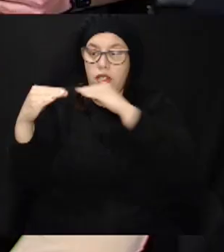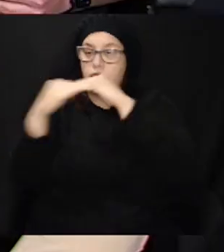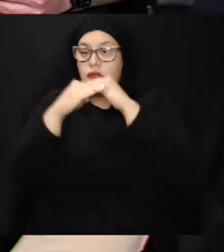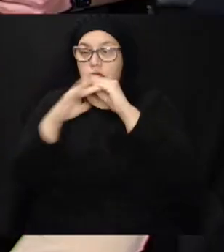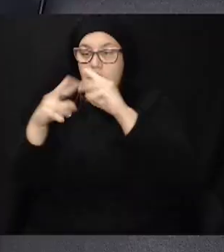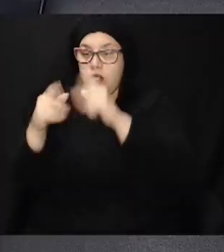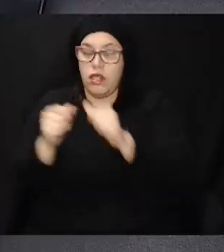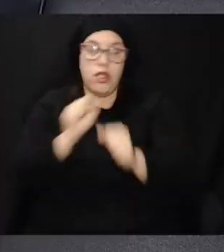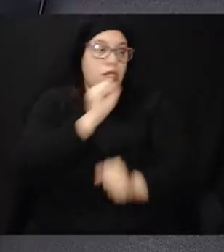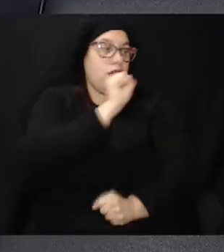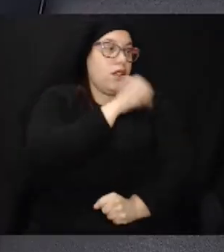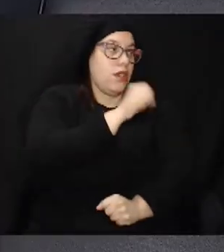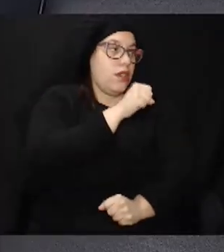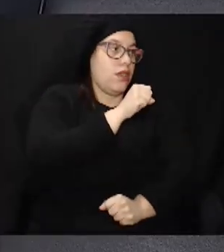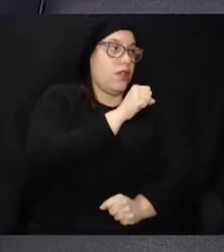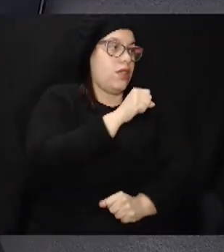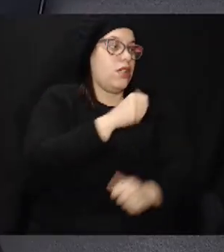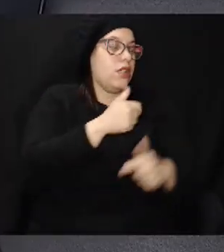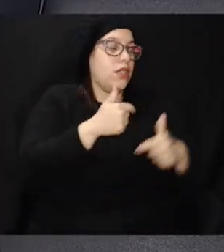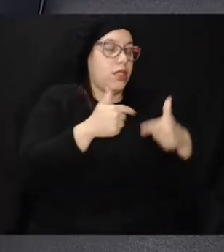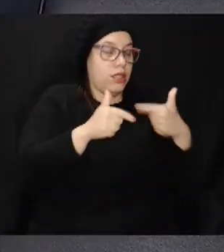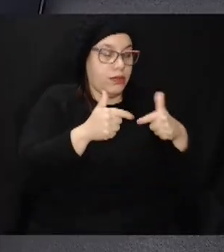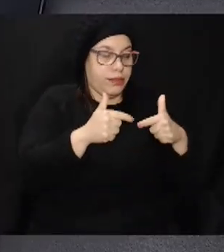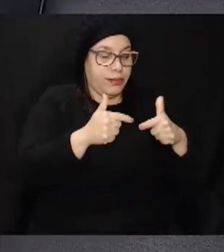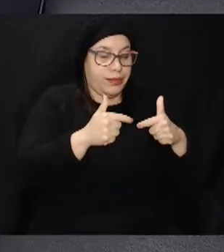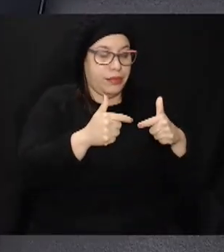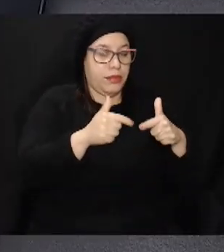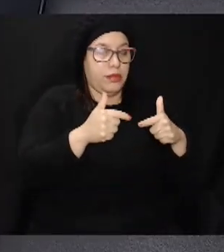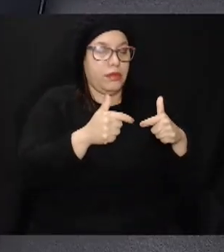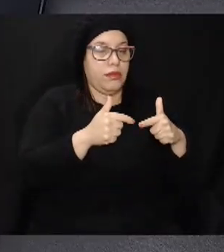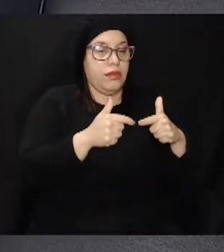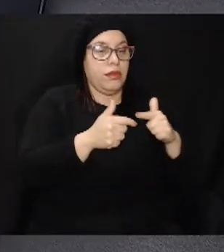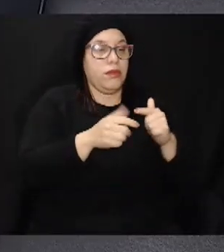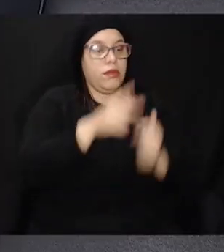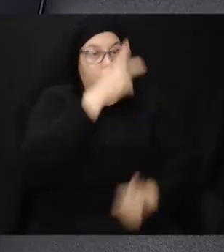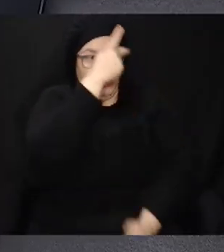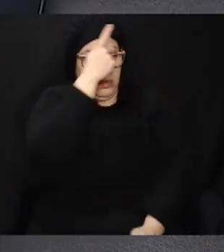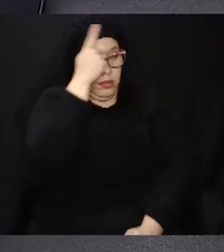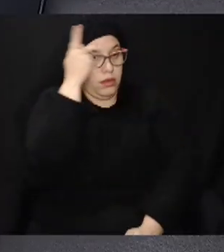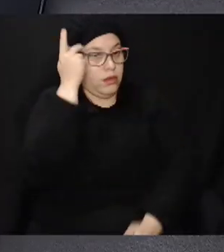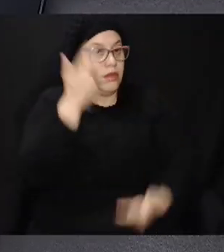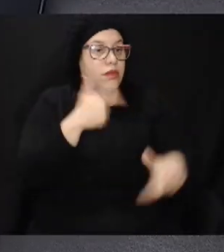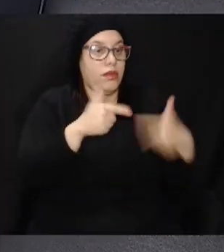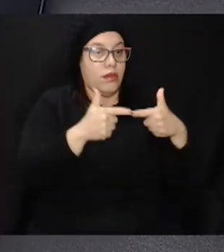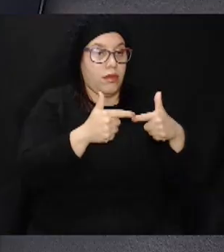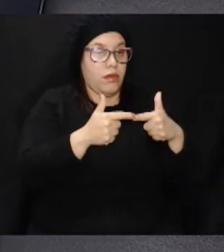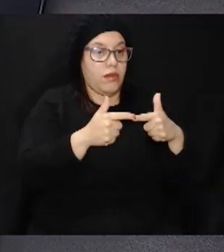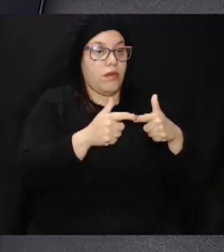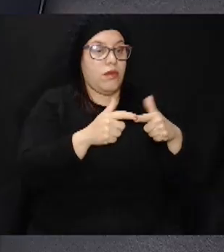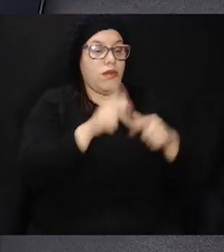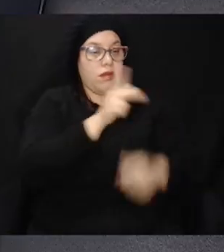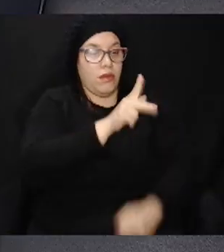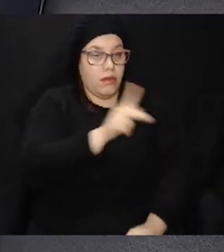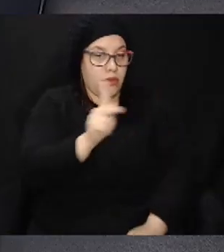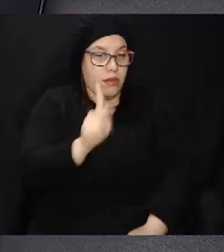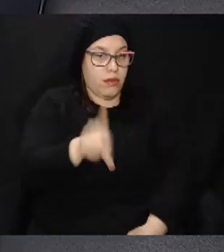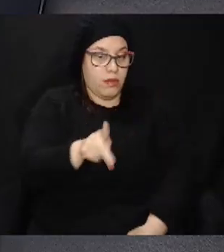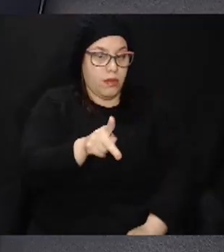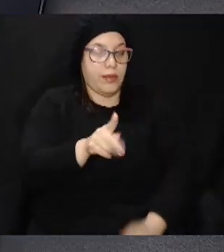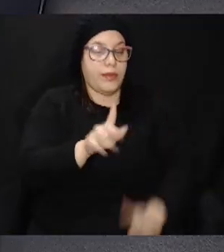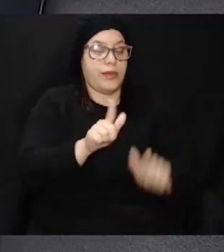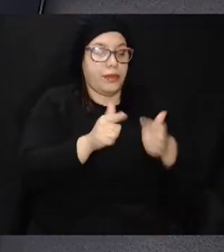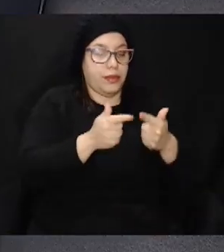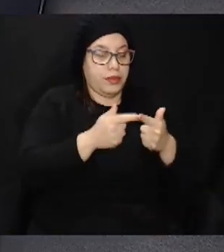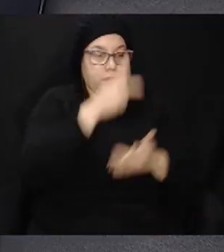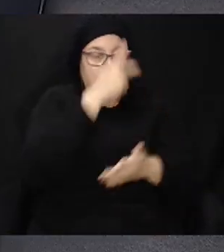foi um trabalho, na verdade, em conjunto, né, de pessoas, um trabalho entre professores, entre um grupo de pessoas